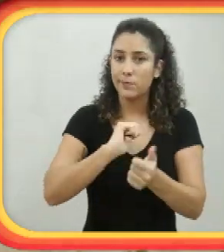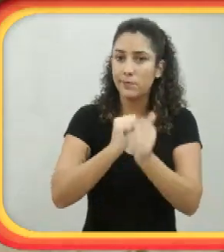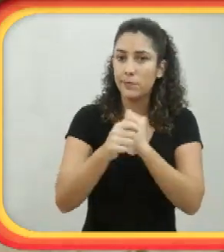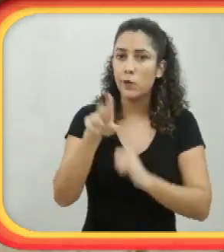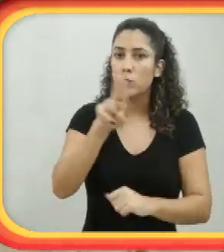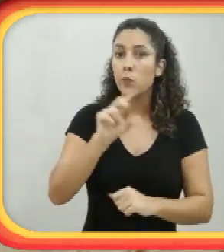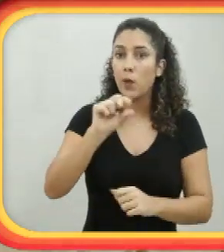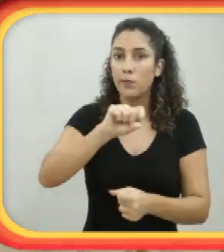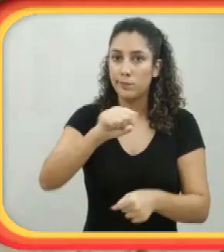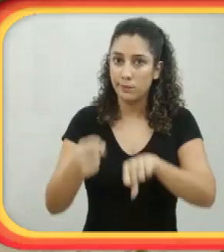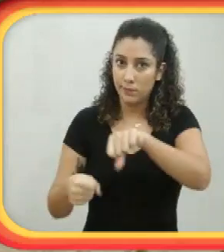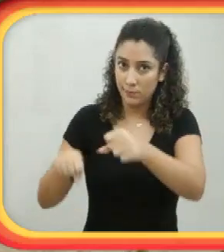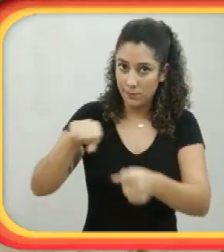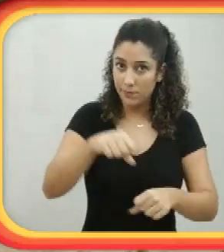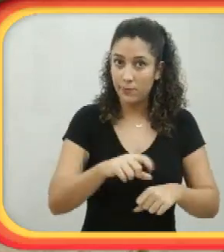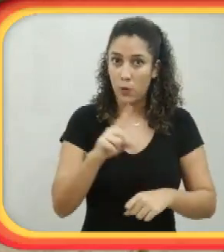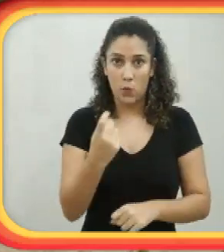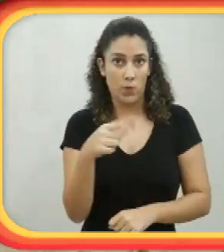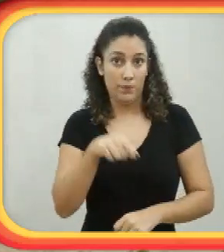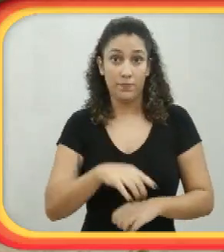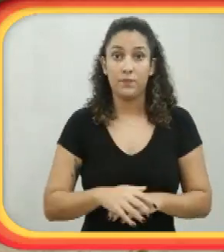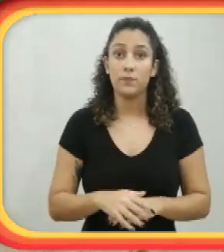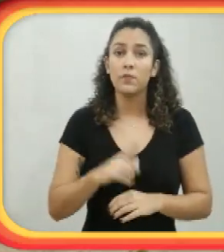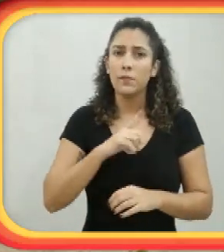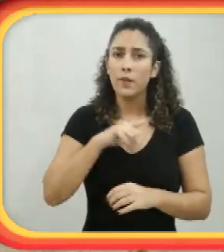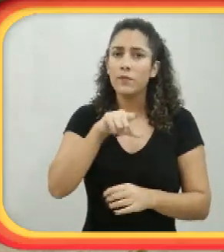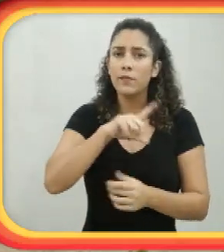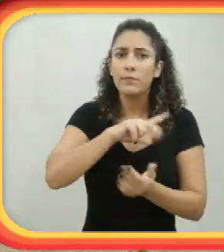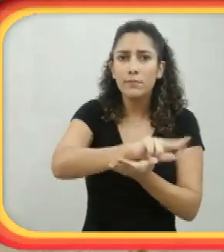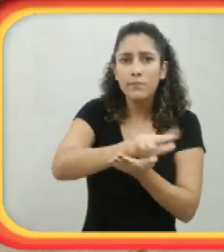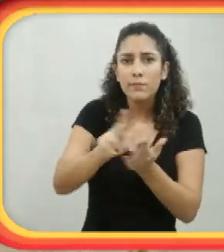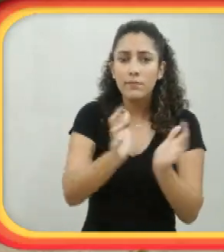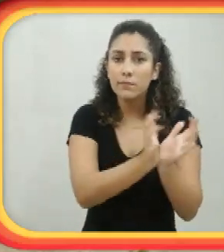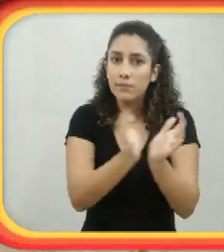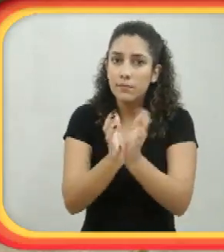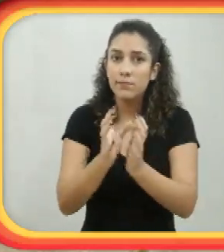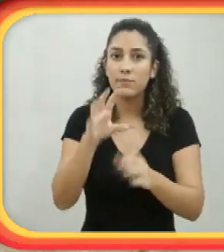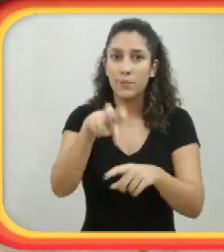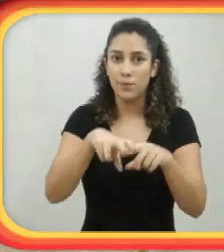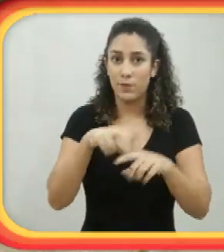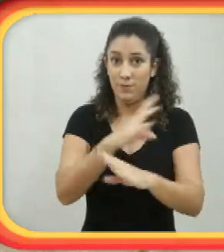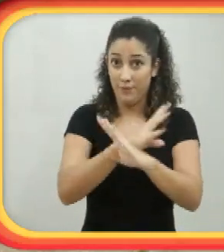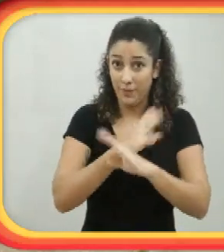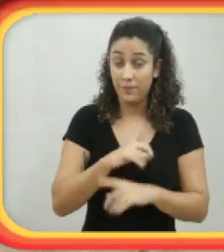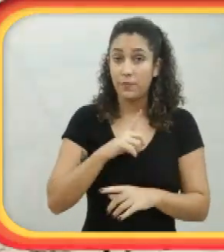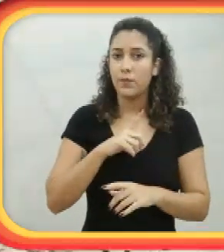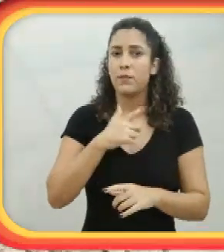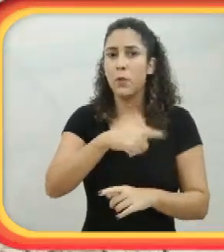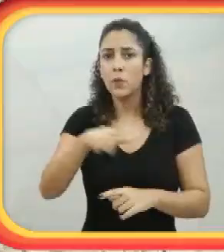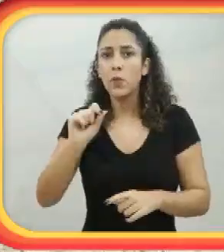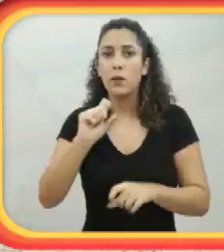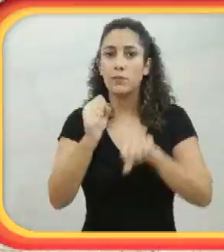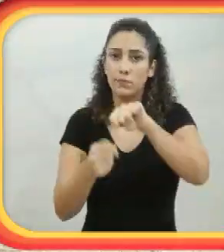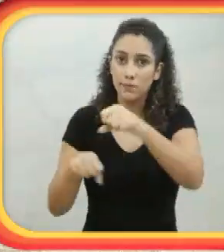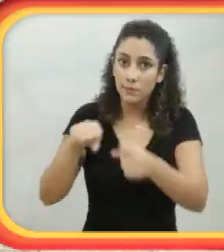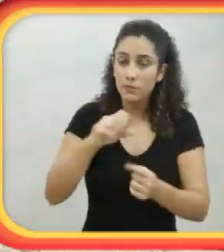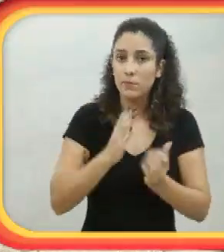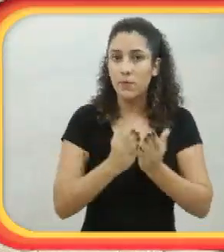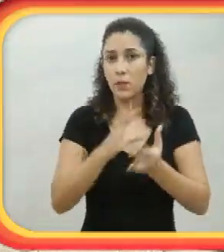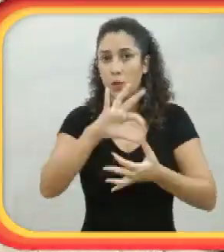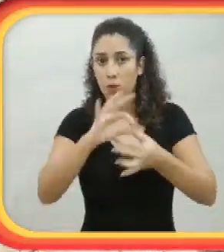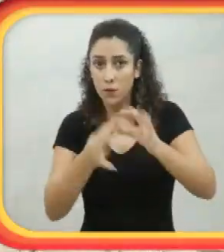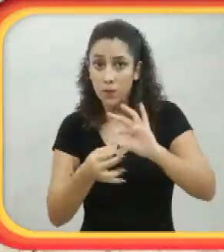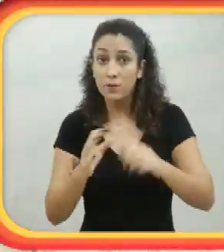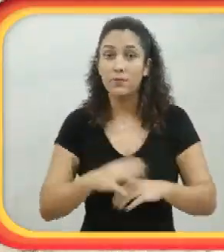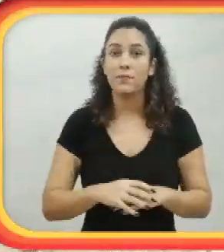tem várias modalidades de canoagem. Tem o caiaque, tem canoa olímpica e tem o VAA. VAA sendo